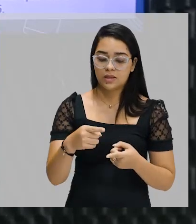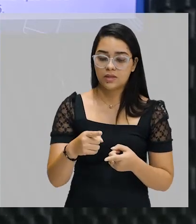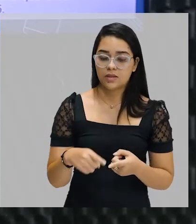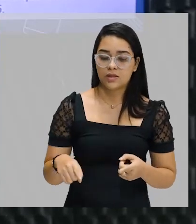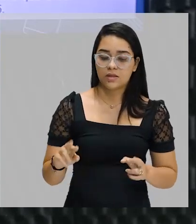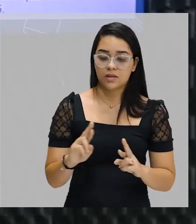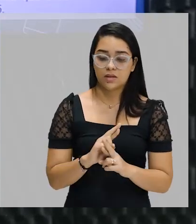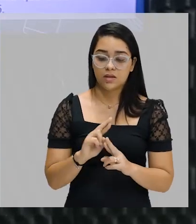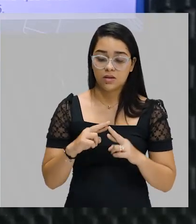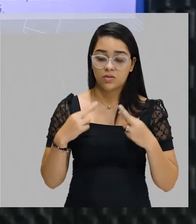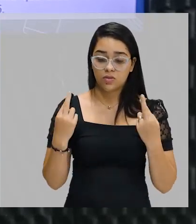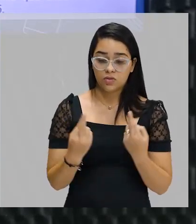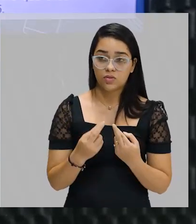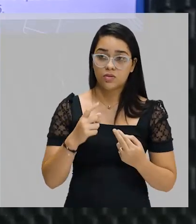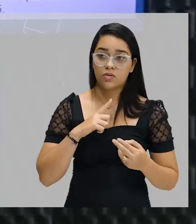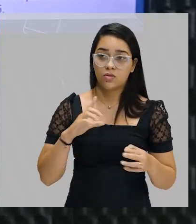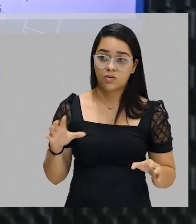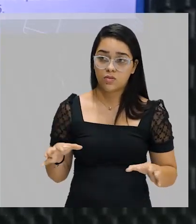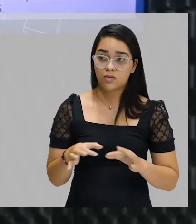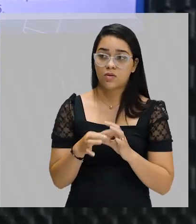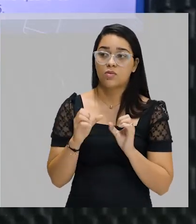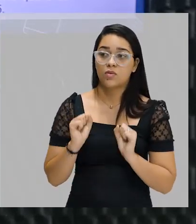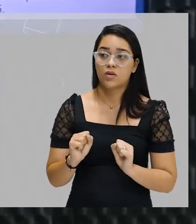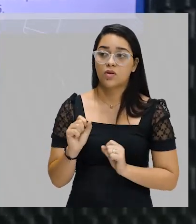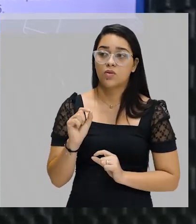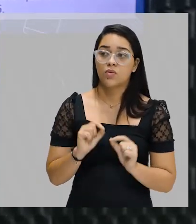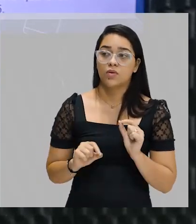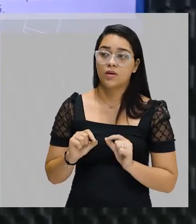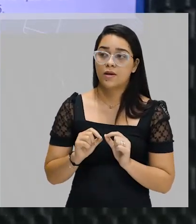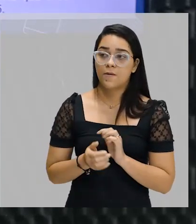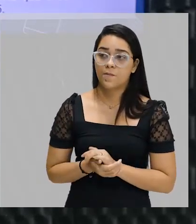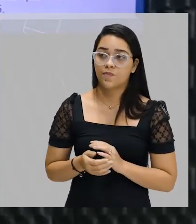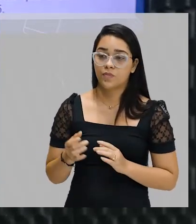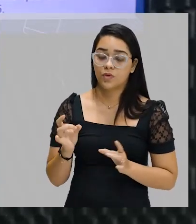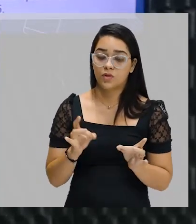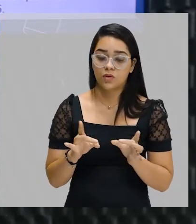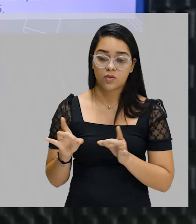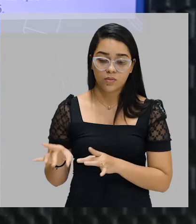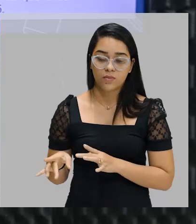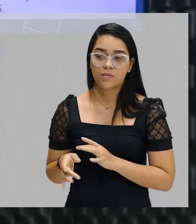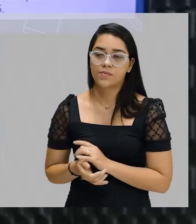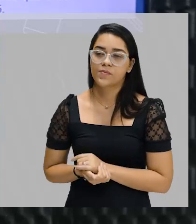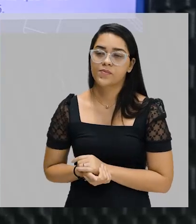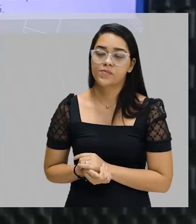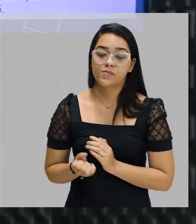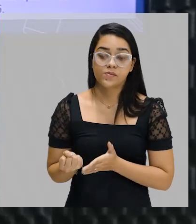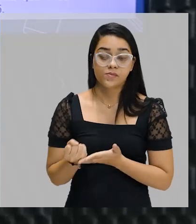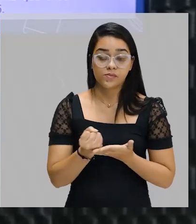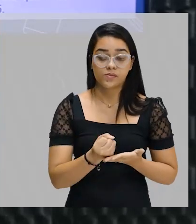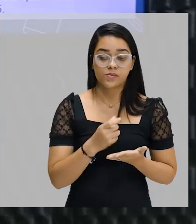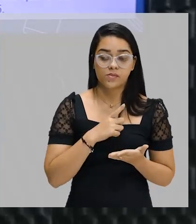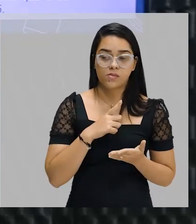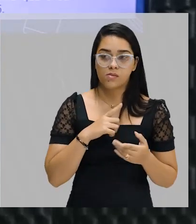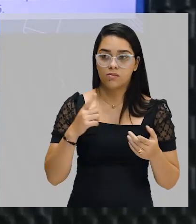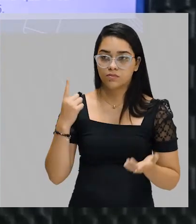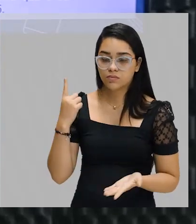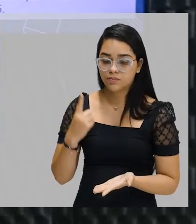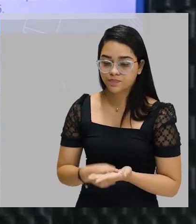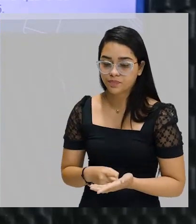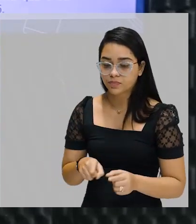reuniões do G20 que os países buscam se aproximar. Para quê, Marcos? Para favorecer o comércio internacional, buscando